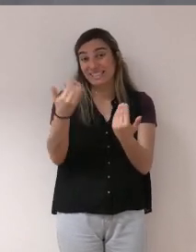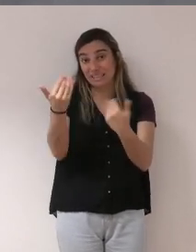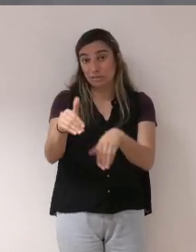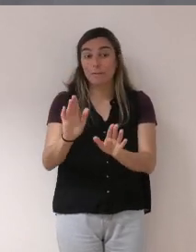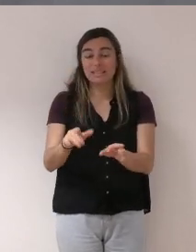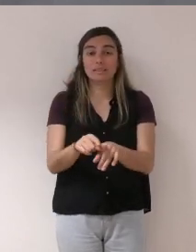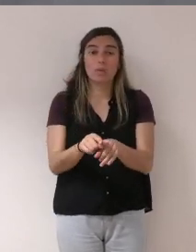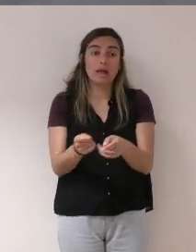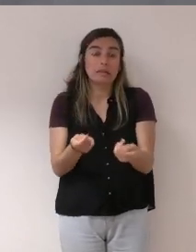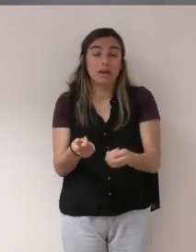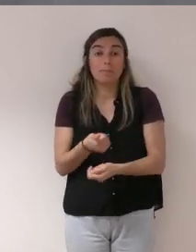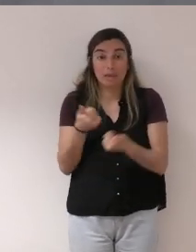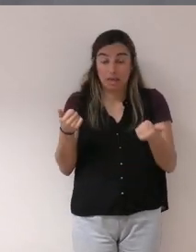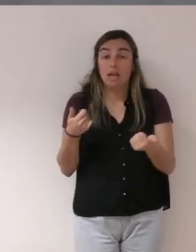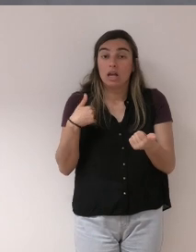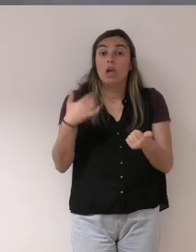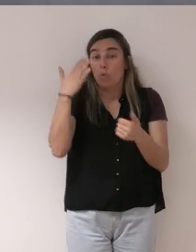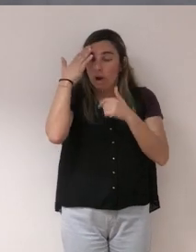ser negociadas e que me parece